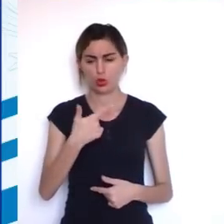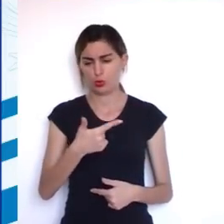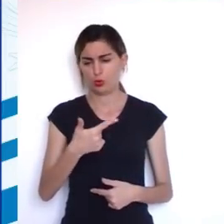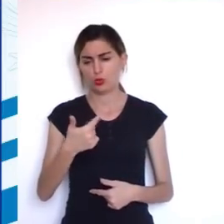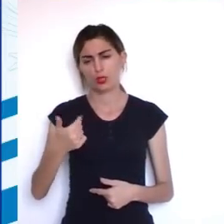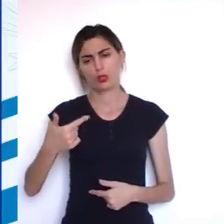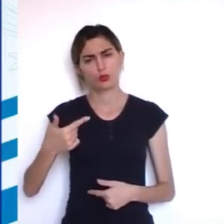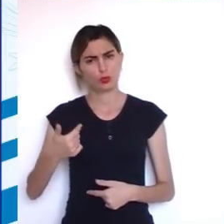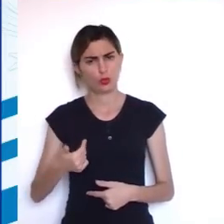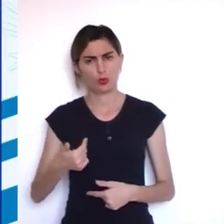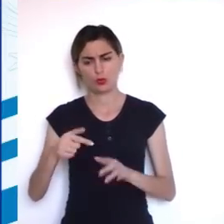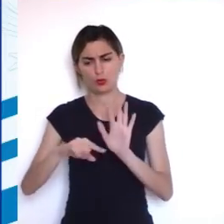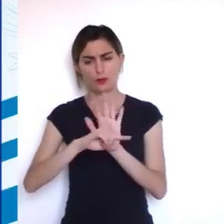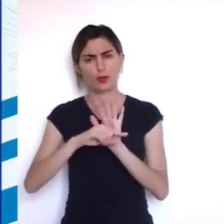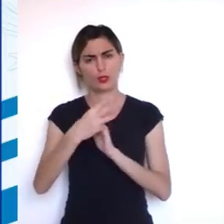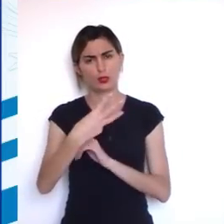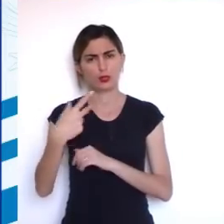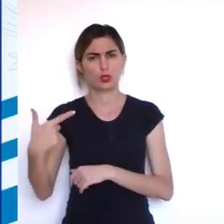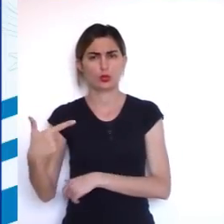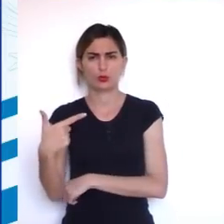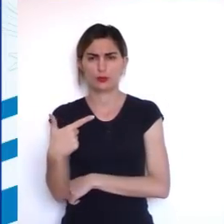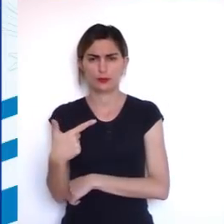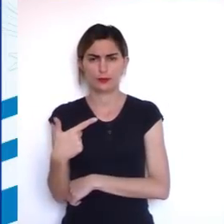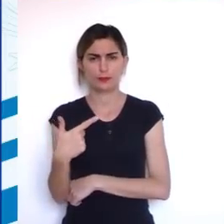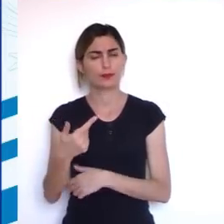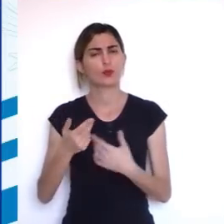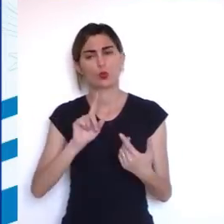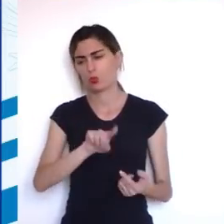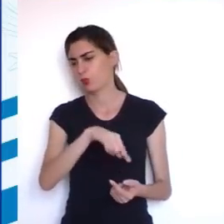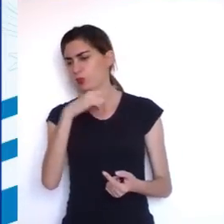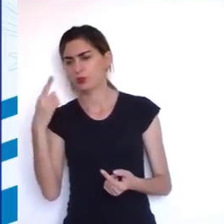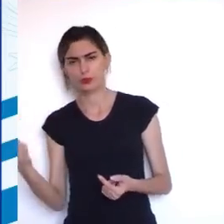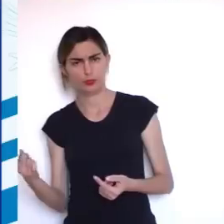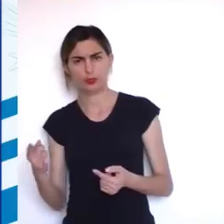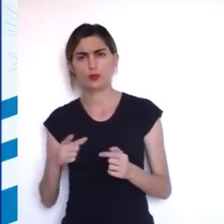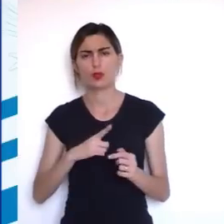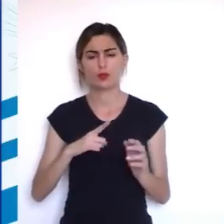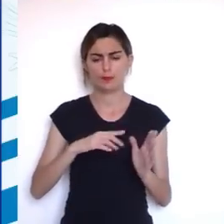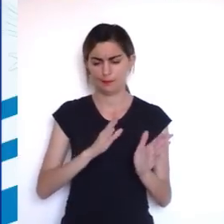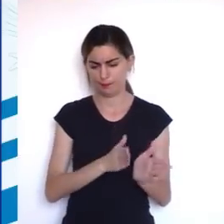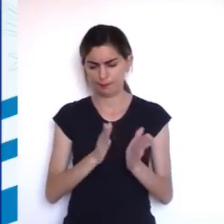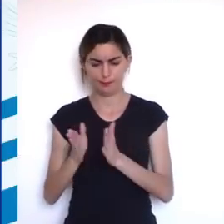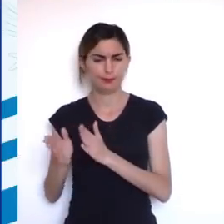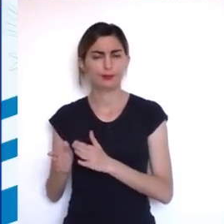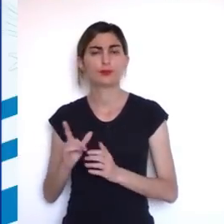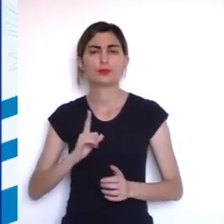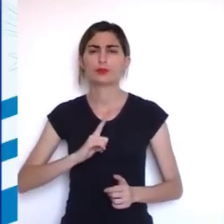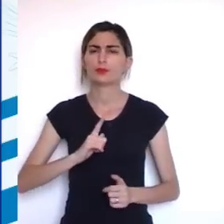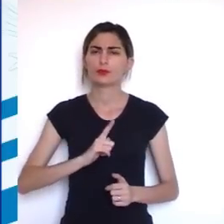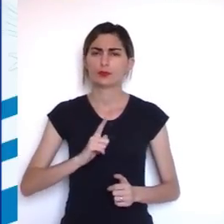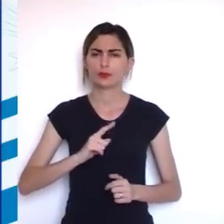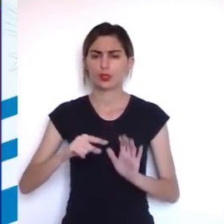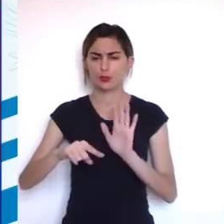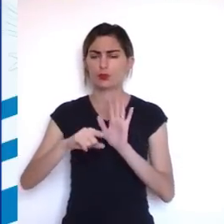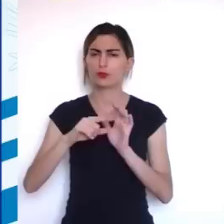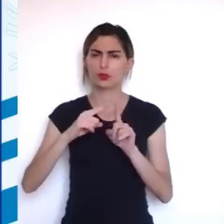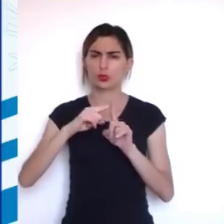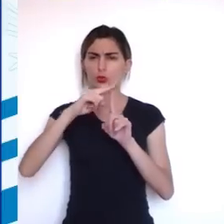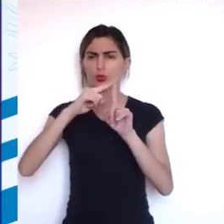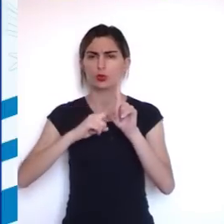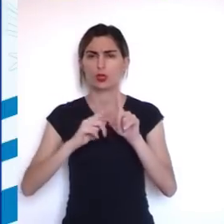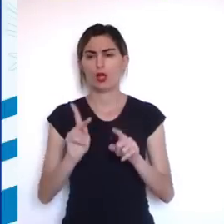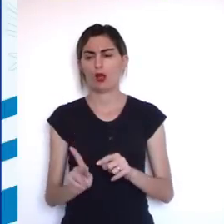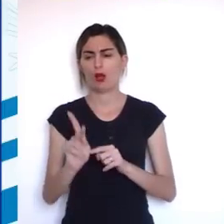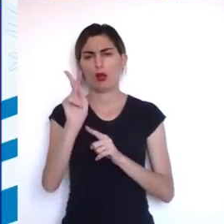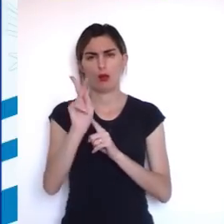tem 212 menos 32. Para o outro lado, proporcionalmente, eu tenho a